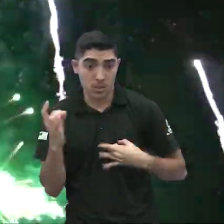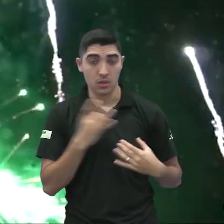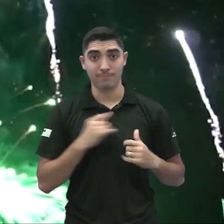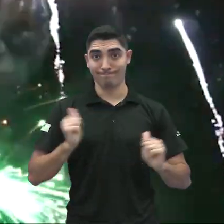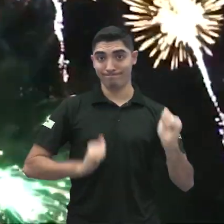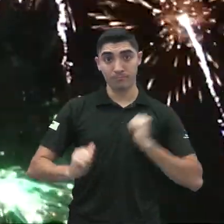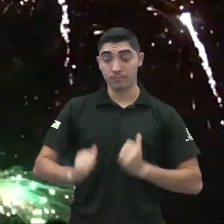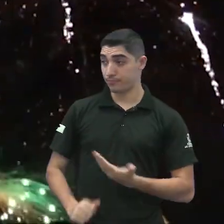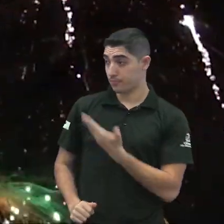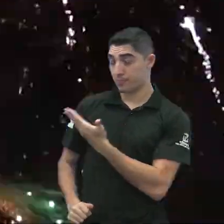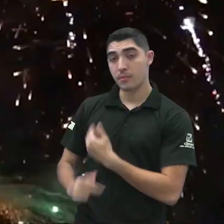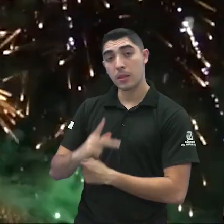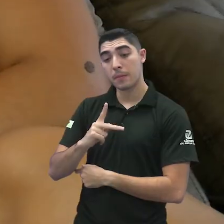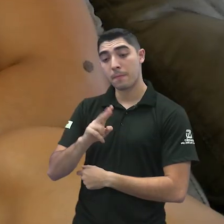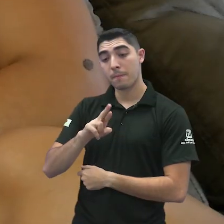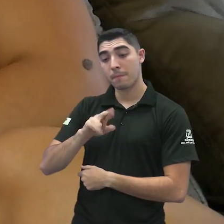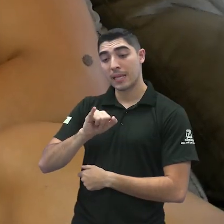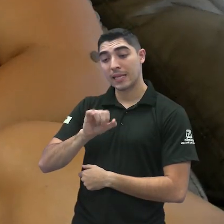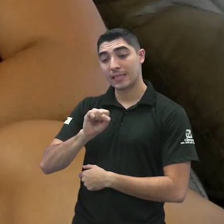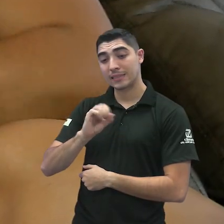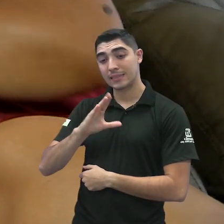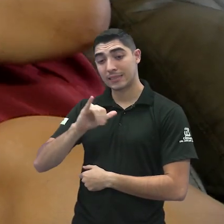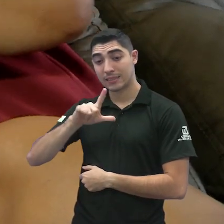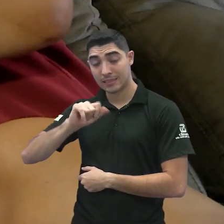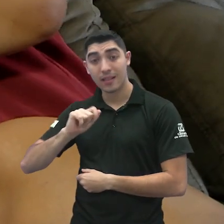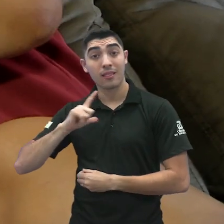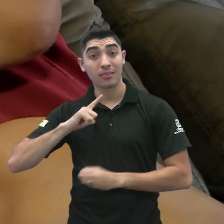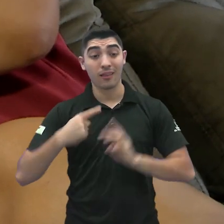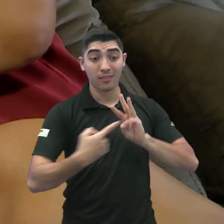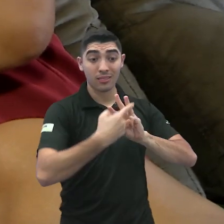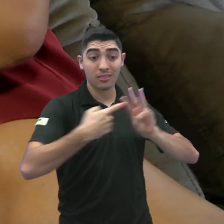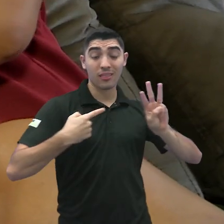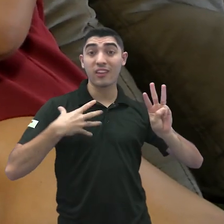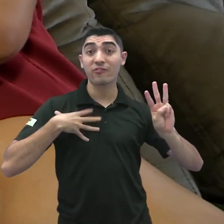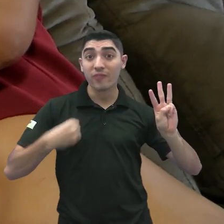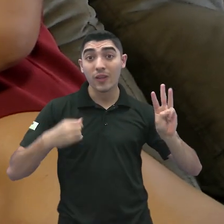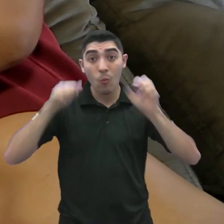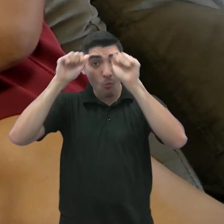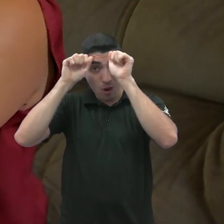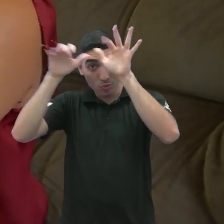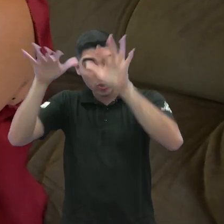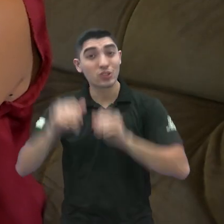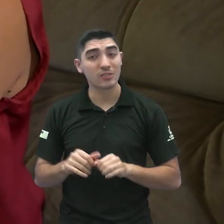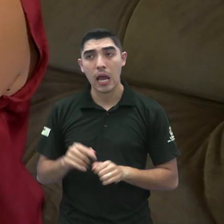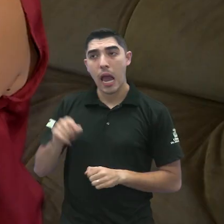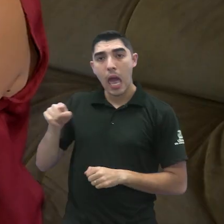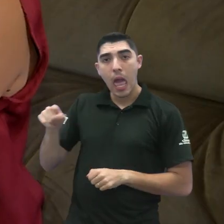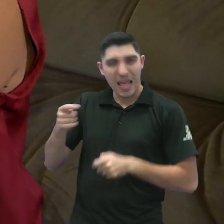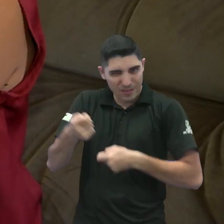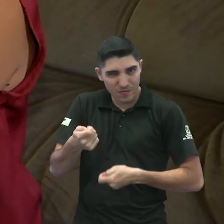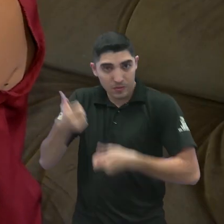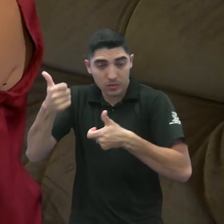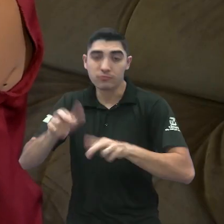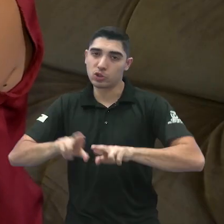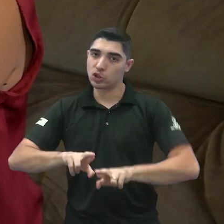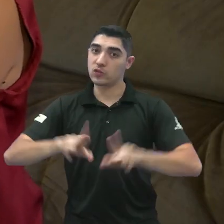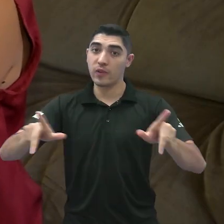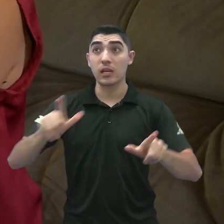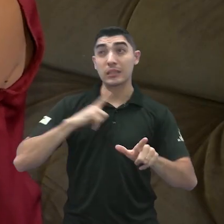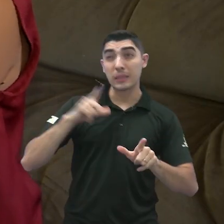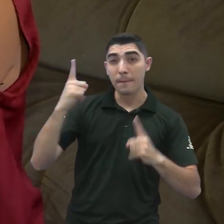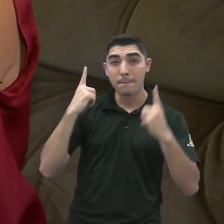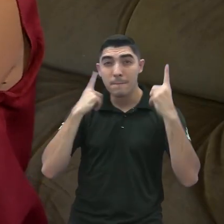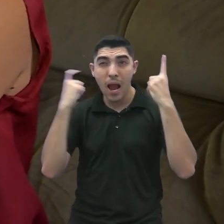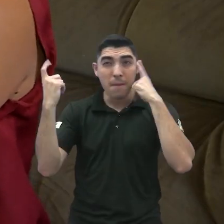causa medo e ansiedade. Na casa da Priscila, mãe de 3 filhos autistas, a virada é diferente. Cada